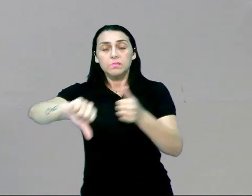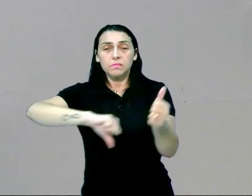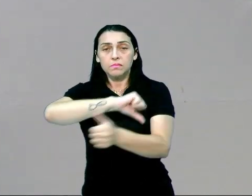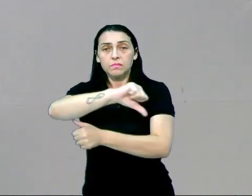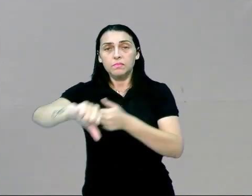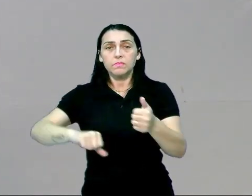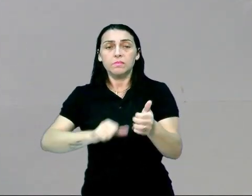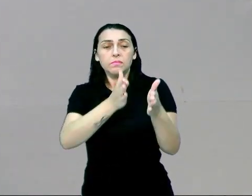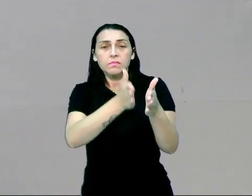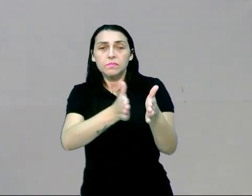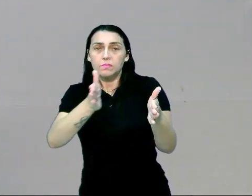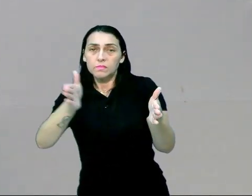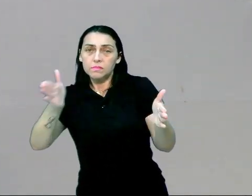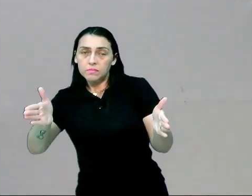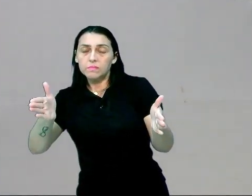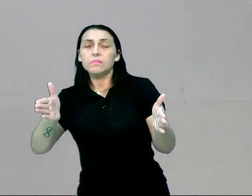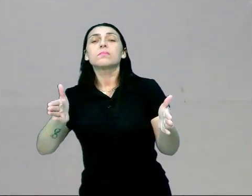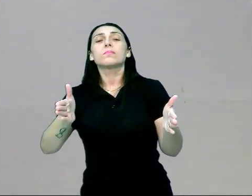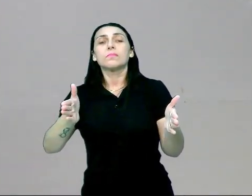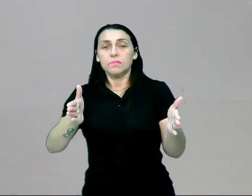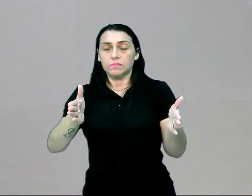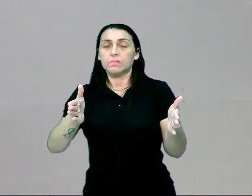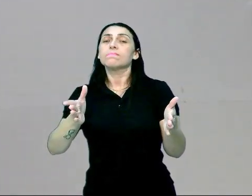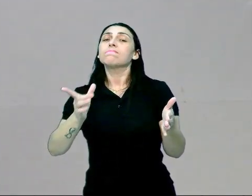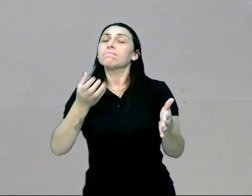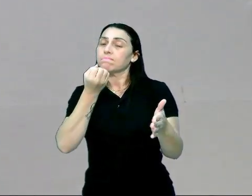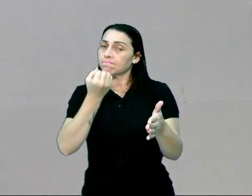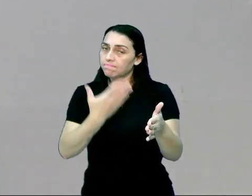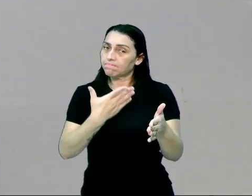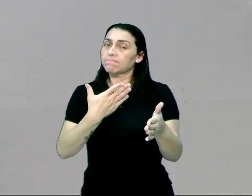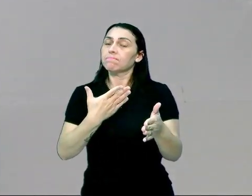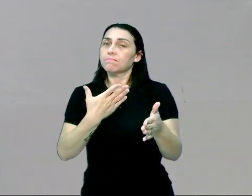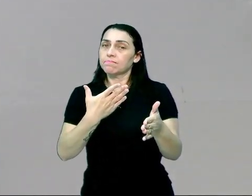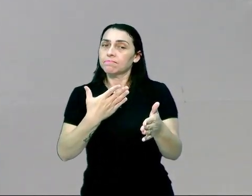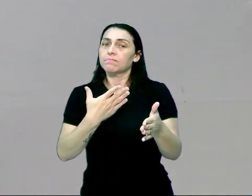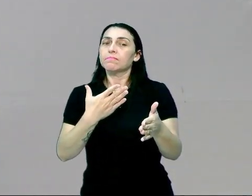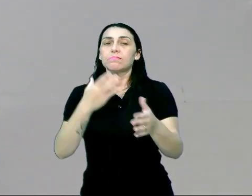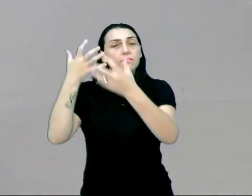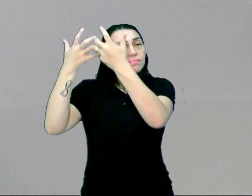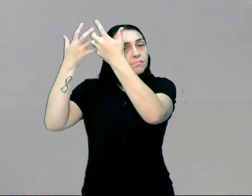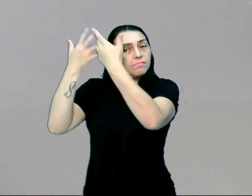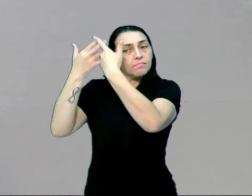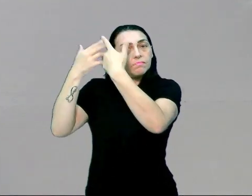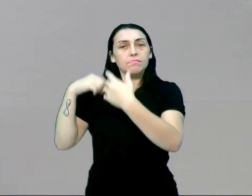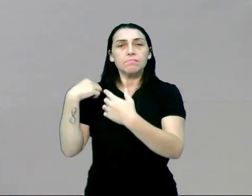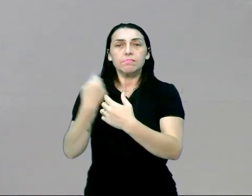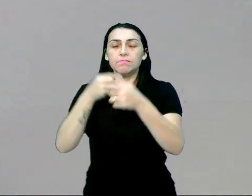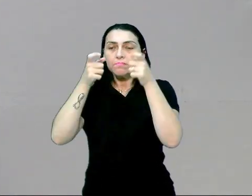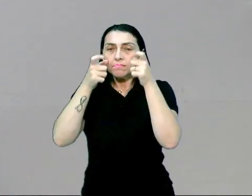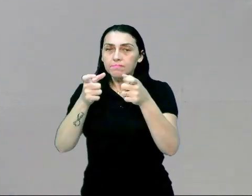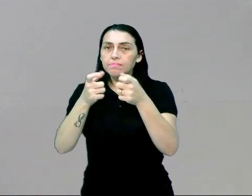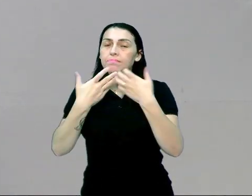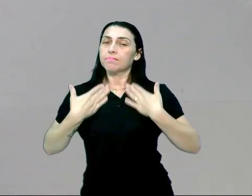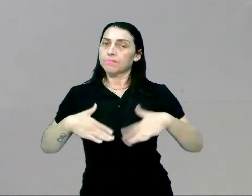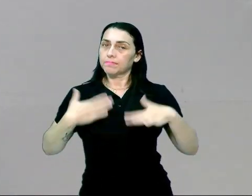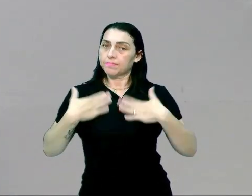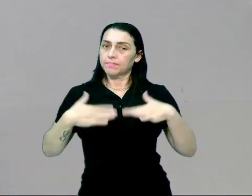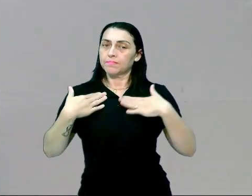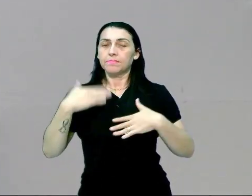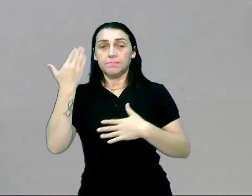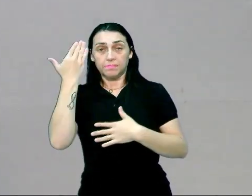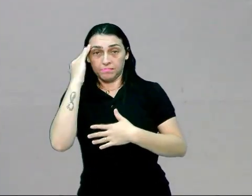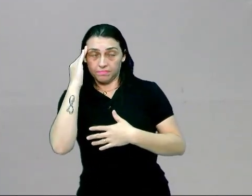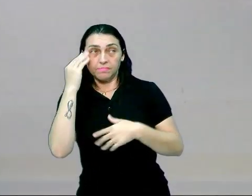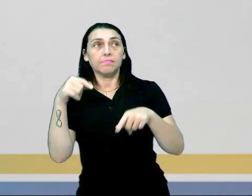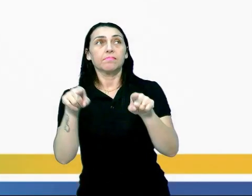são ferramentas que, de alguma forma, vão ter benefícios nesse aspecto cognitivo, na nossa atenção, tranquilo? E a gente,